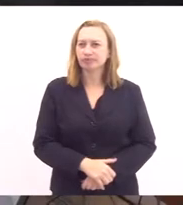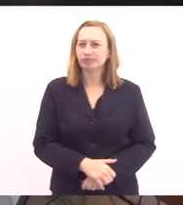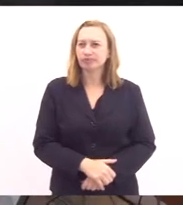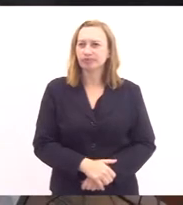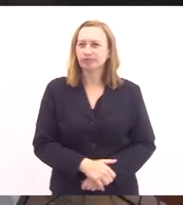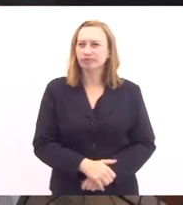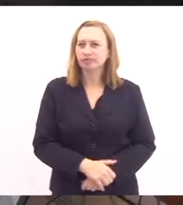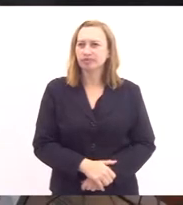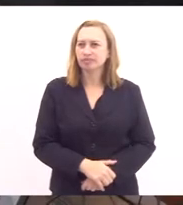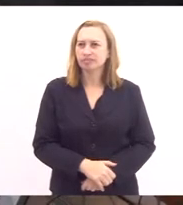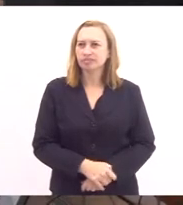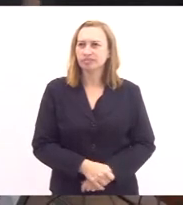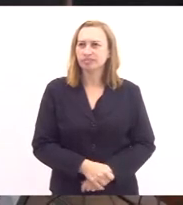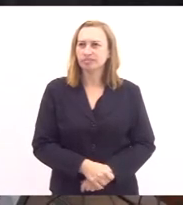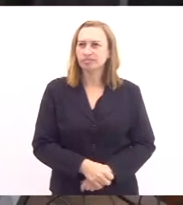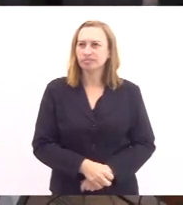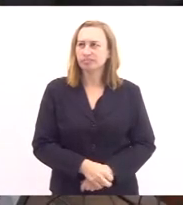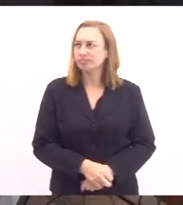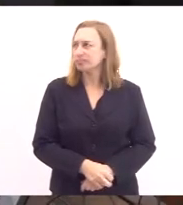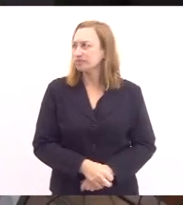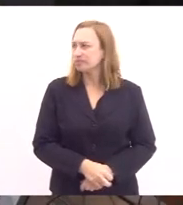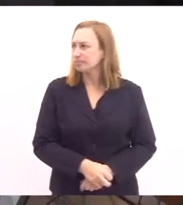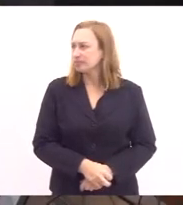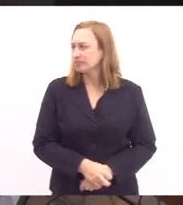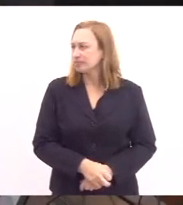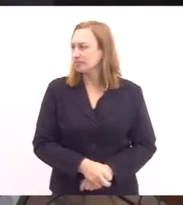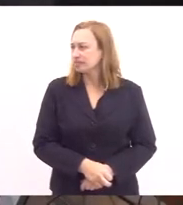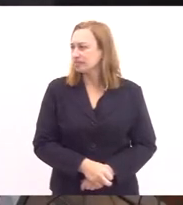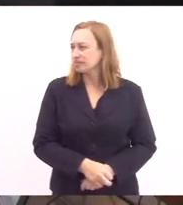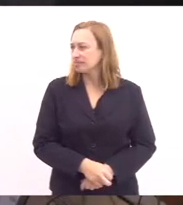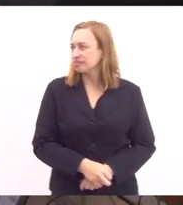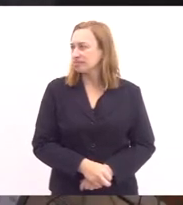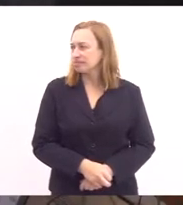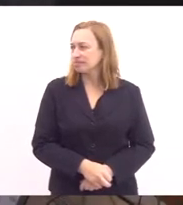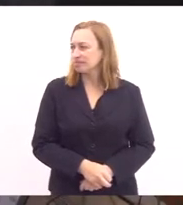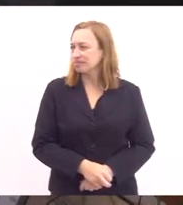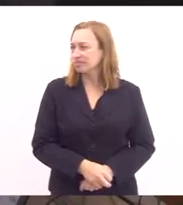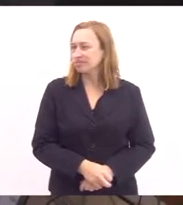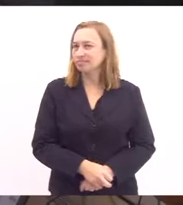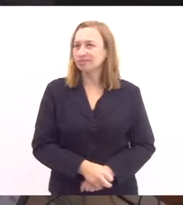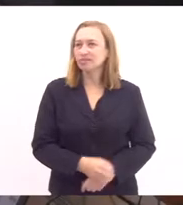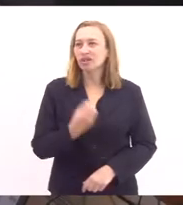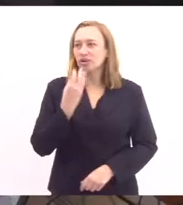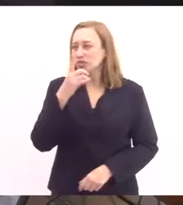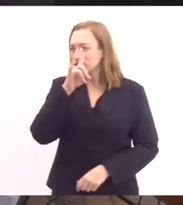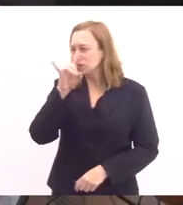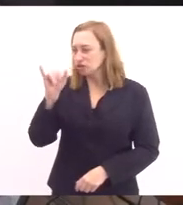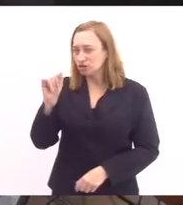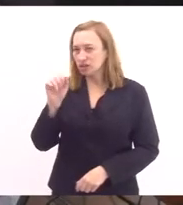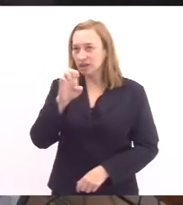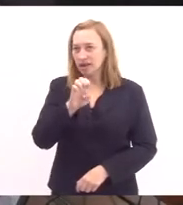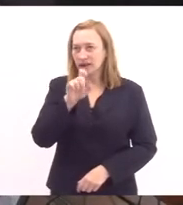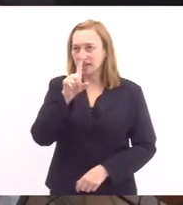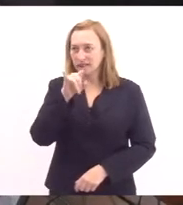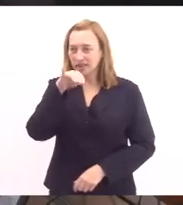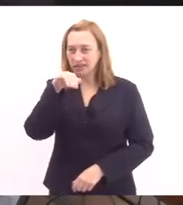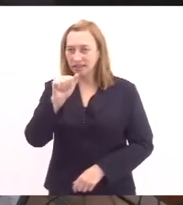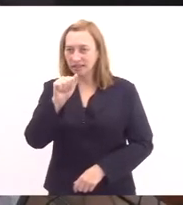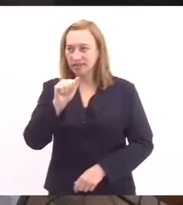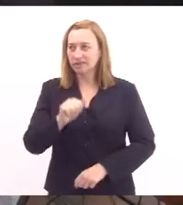o filme E aí Oi bom dia Edna